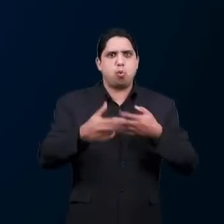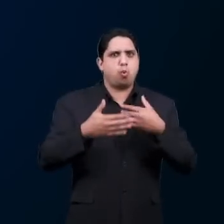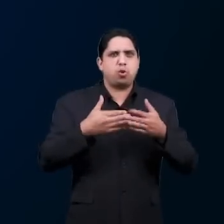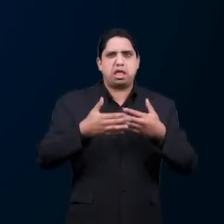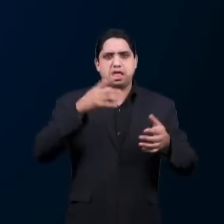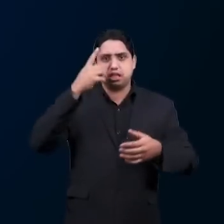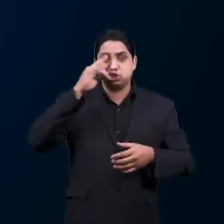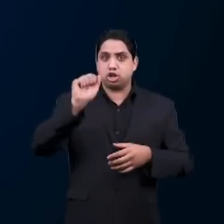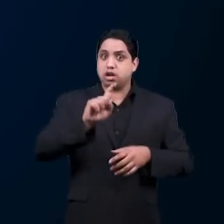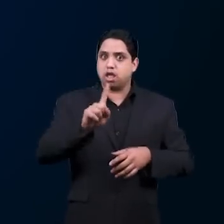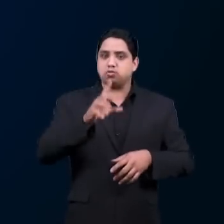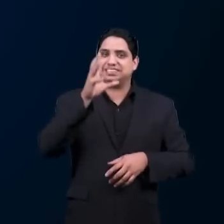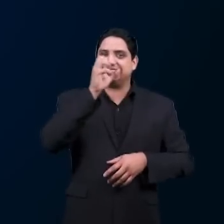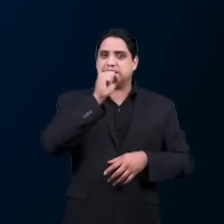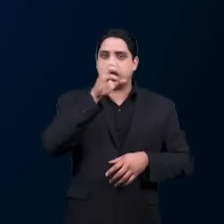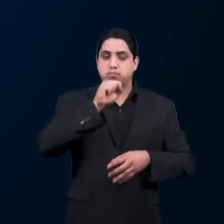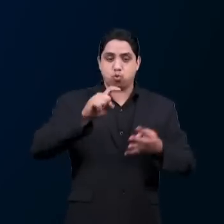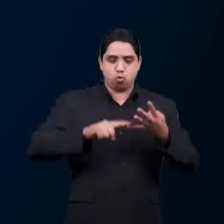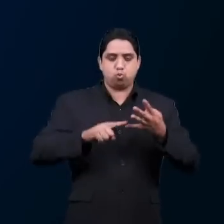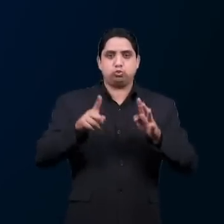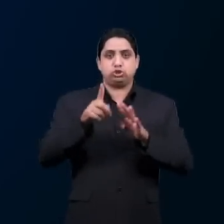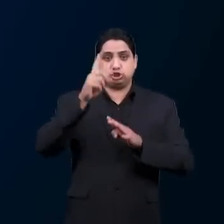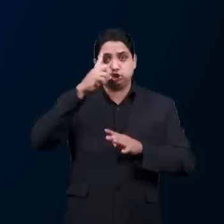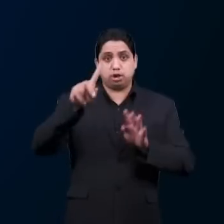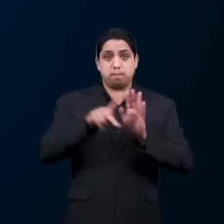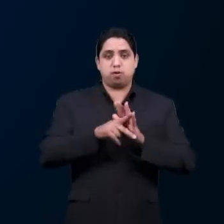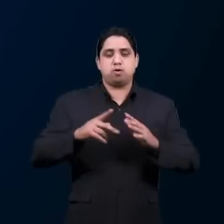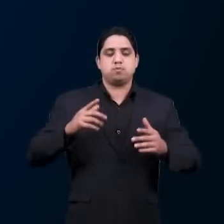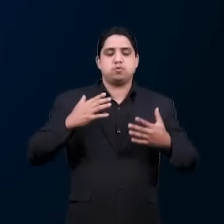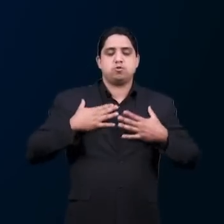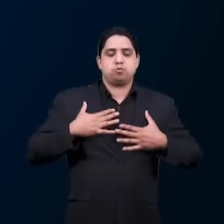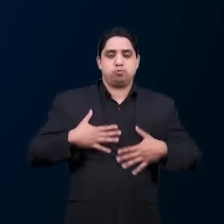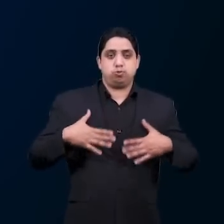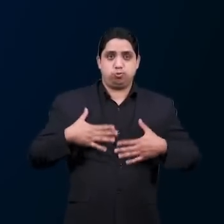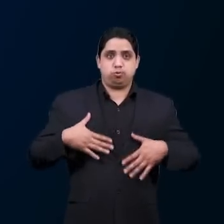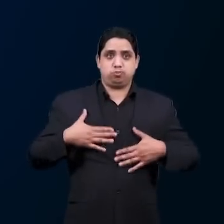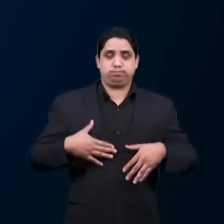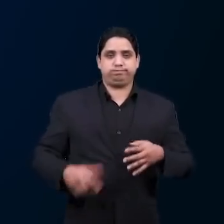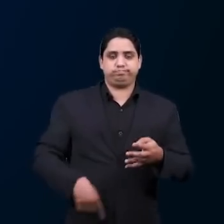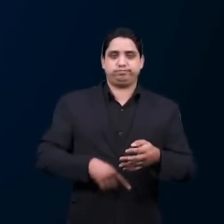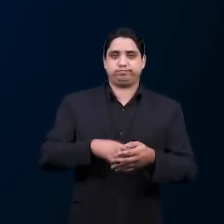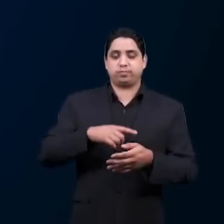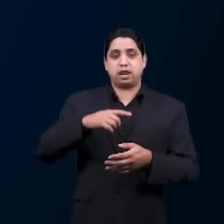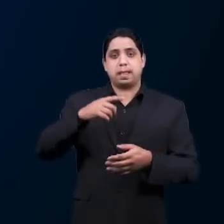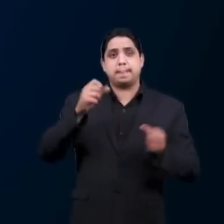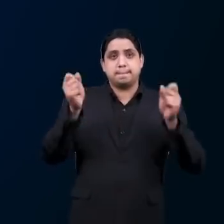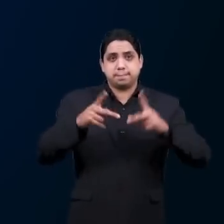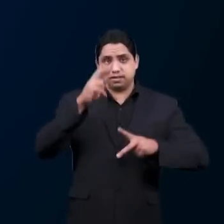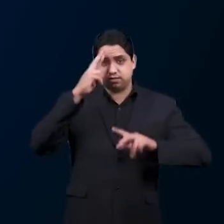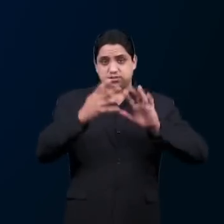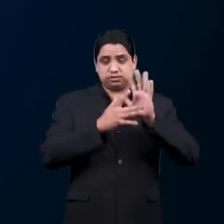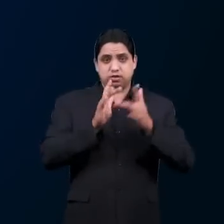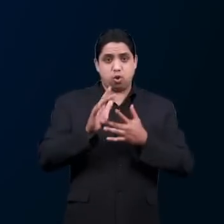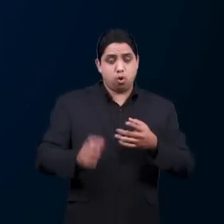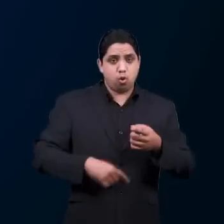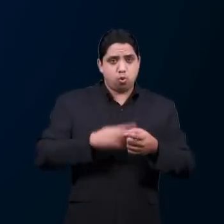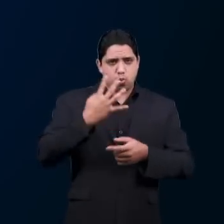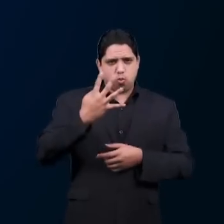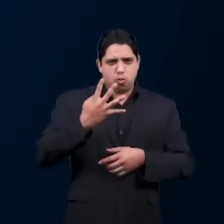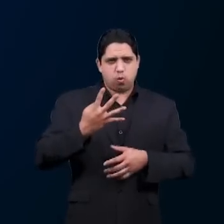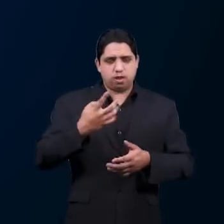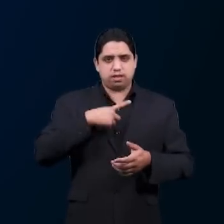qualquer dia, mas era o sábado, o dia de descanso. A paz do Senhor Jesus, irmãos. Um dos 4 elementos que fazem parte